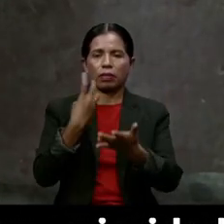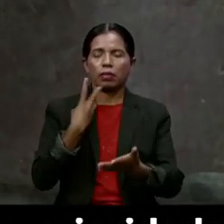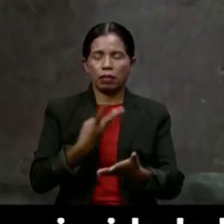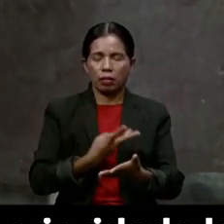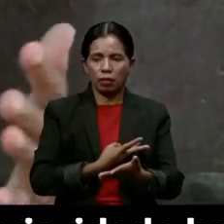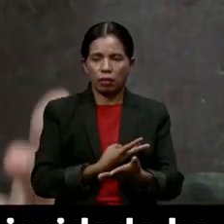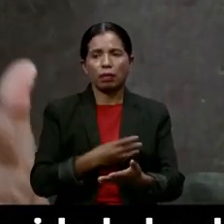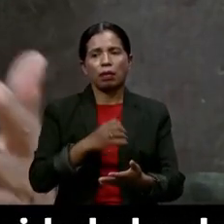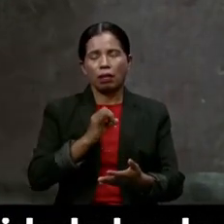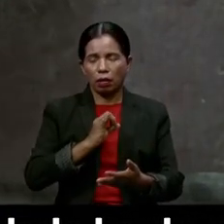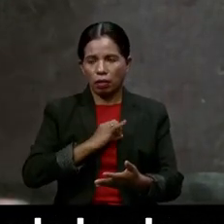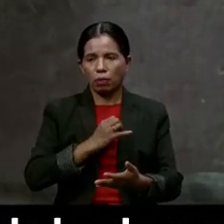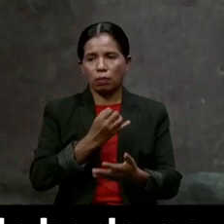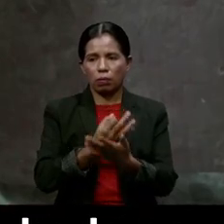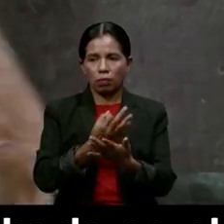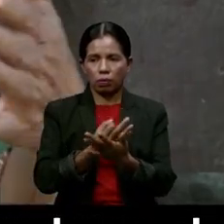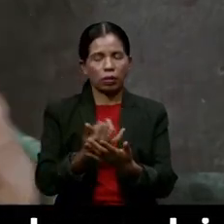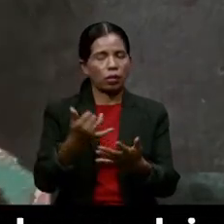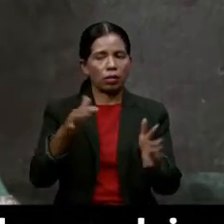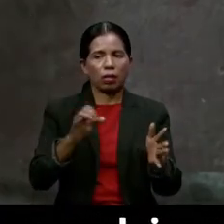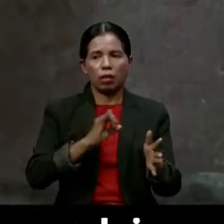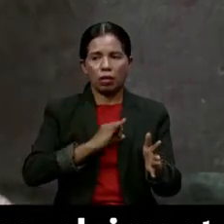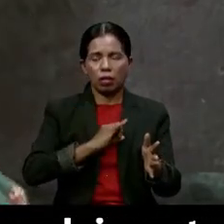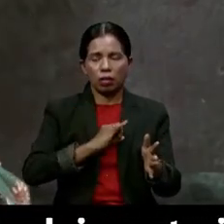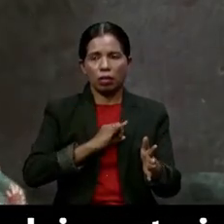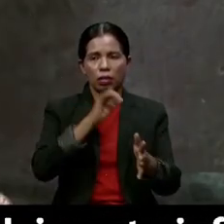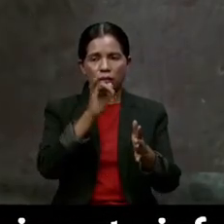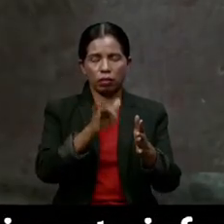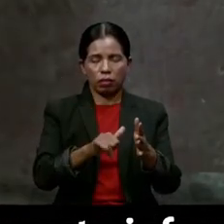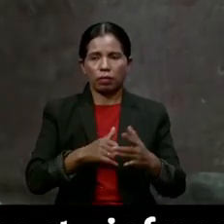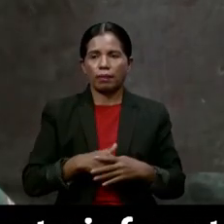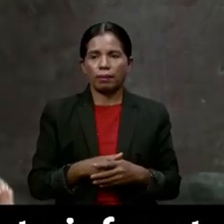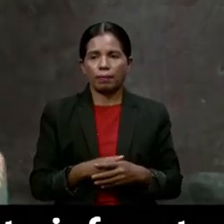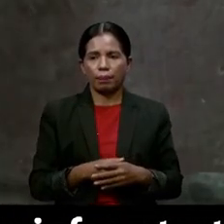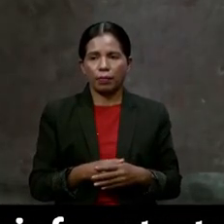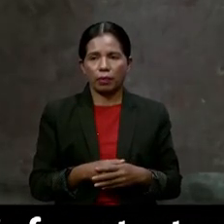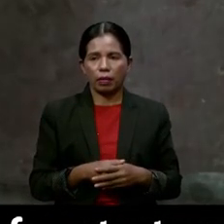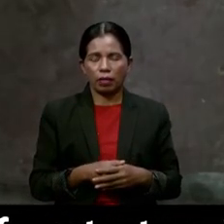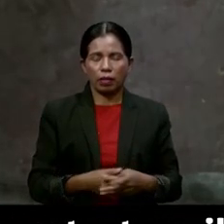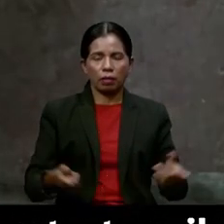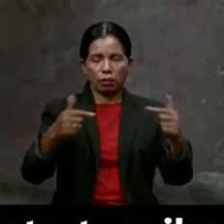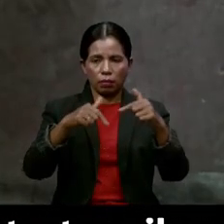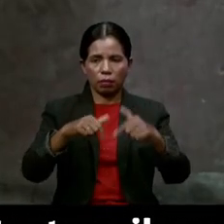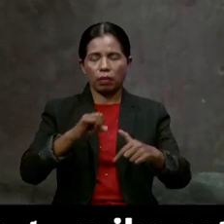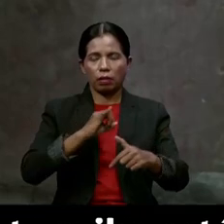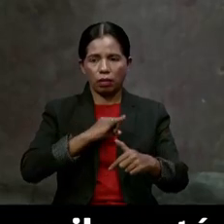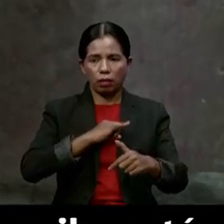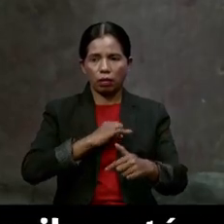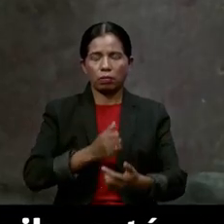nem mas o osan cigarro nem lá ira nem mas o sei dará a mim o an cira mi mai nem mas o a o sei